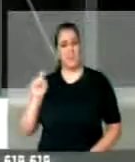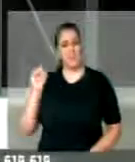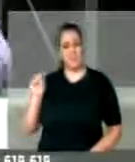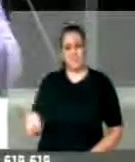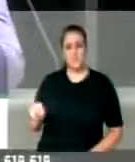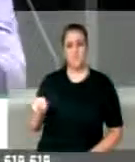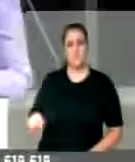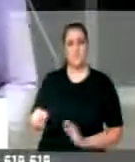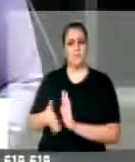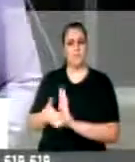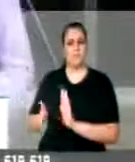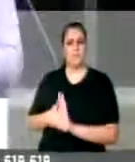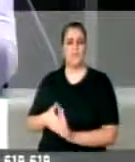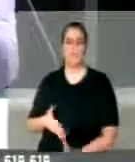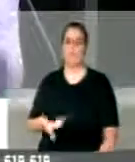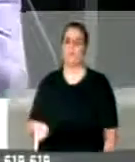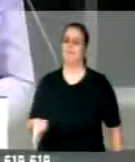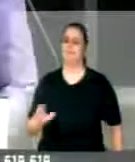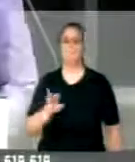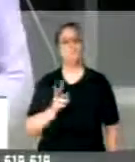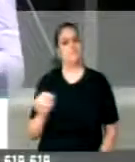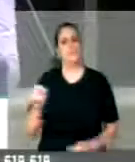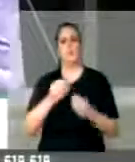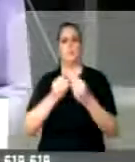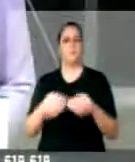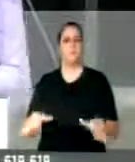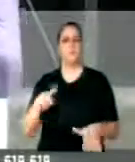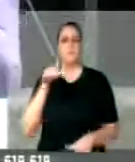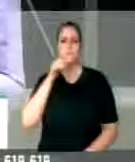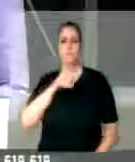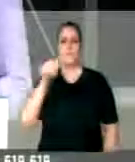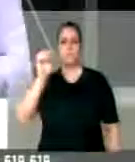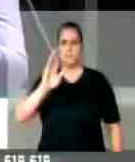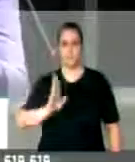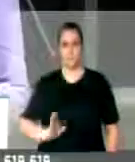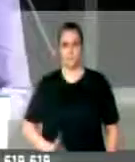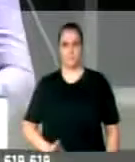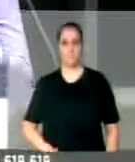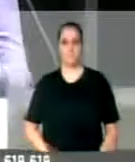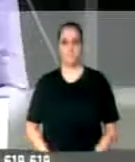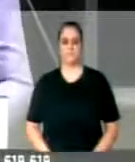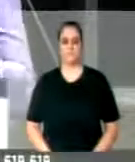certamente prejudicar as mulheres deste país,